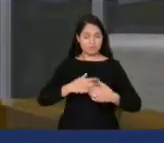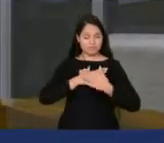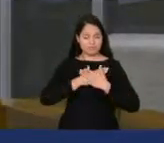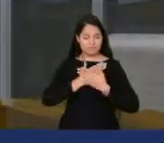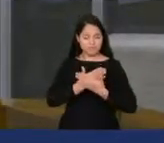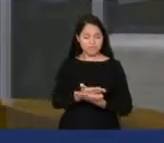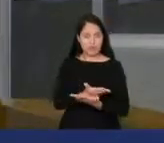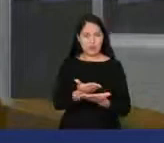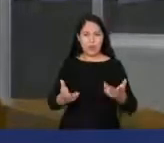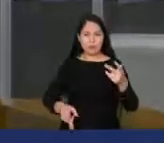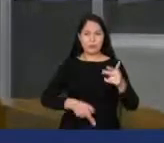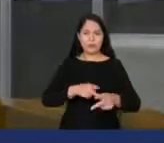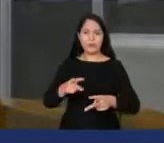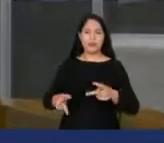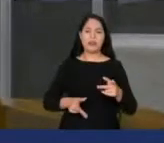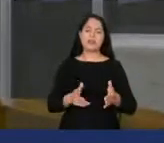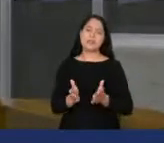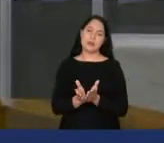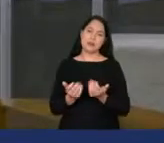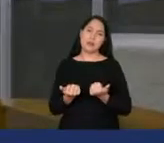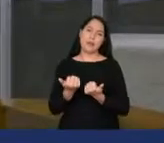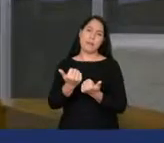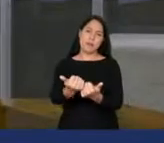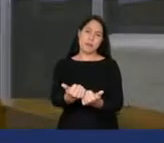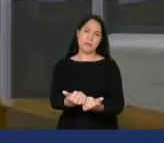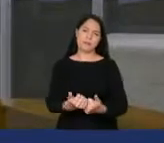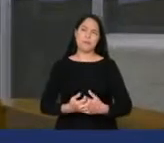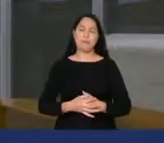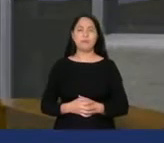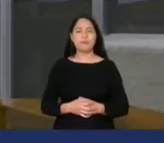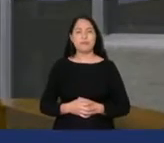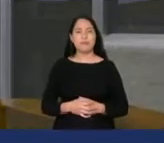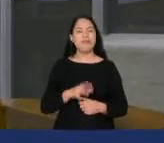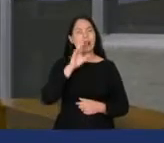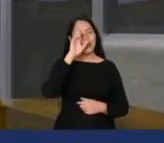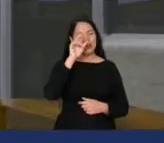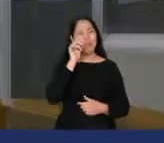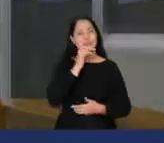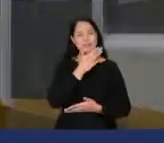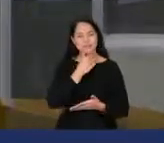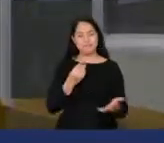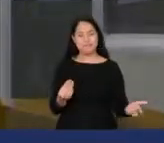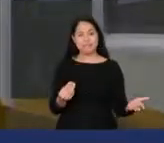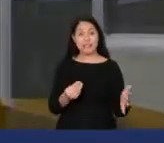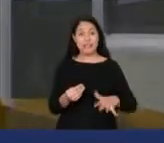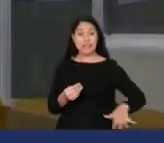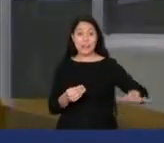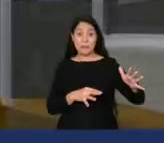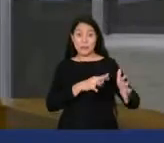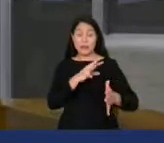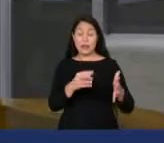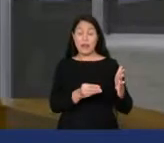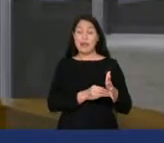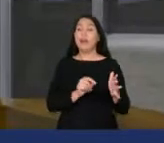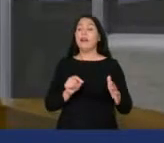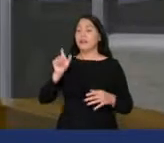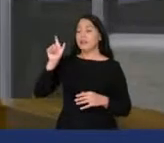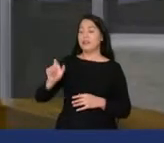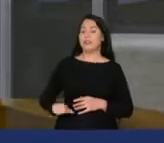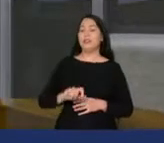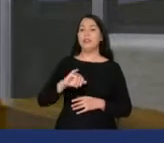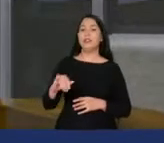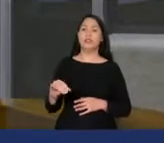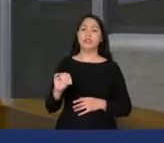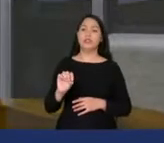carentes. Senhoras e senhores, ali naquele ambiente amazônico, o cidadão José Gabriel da